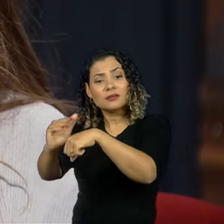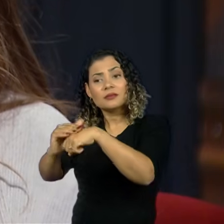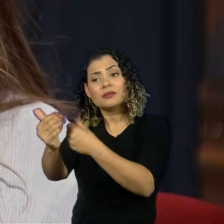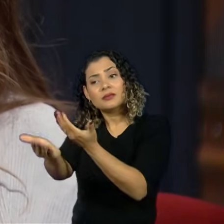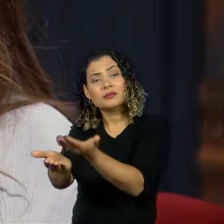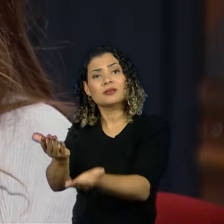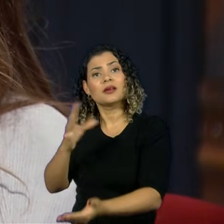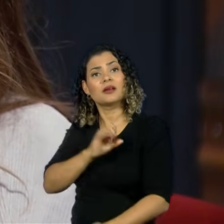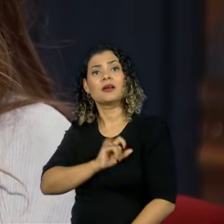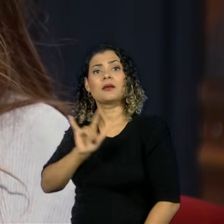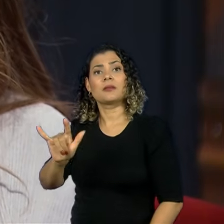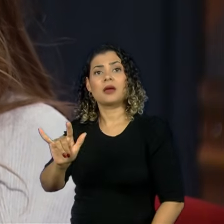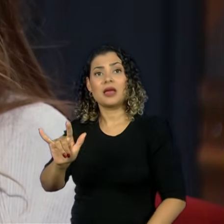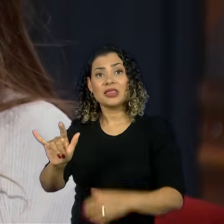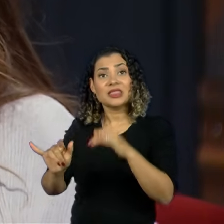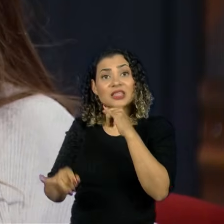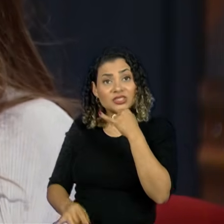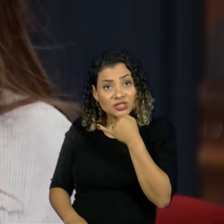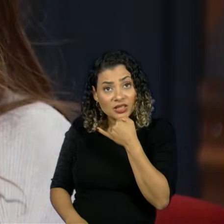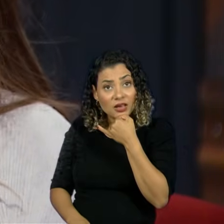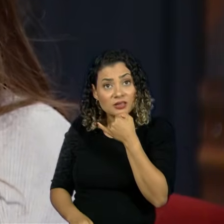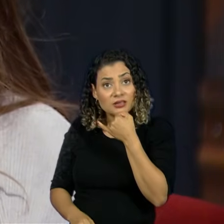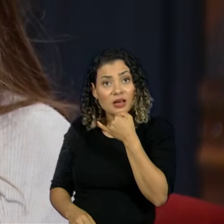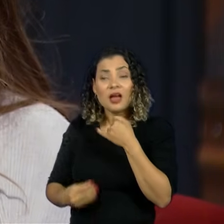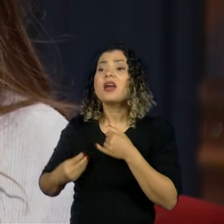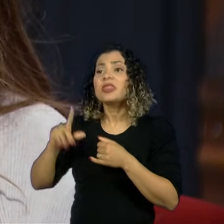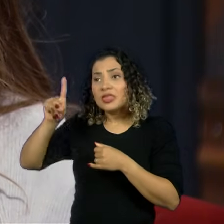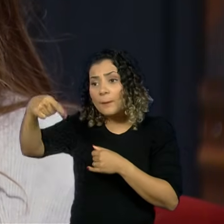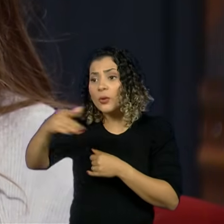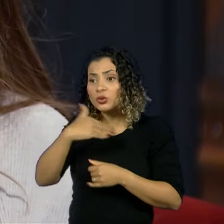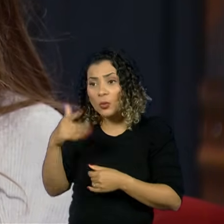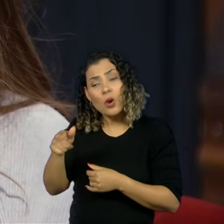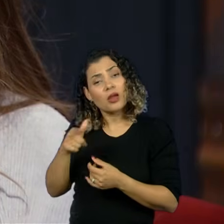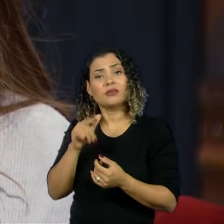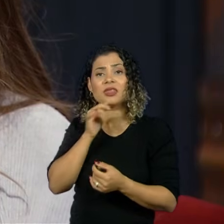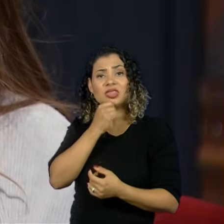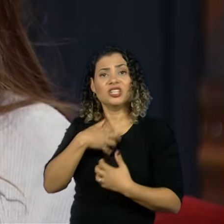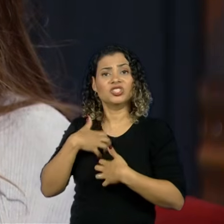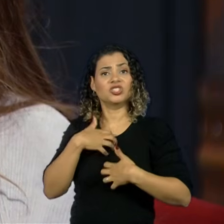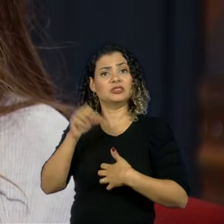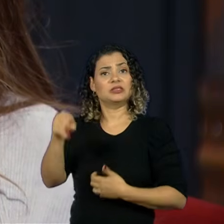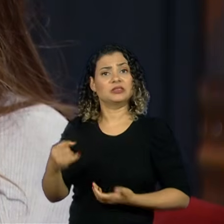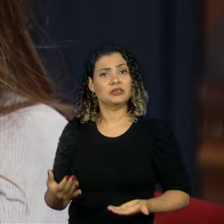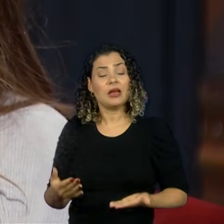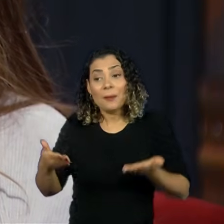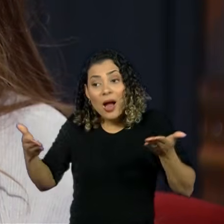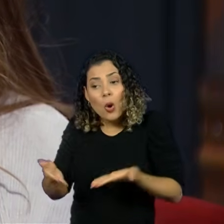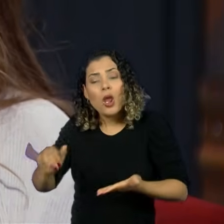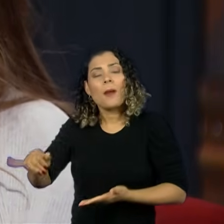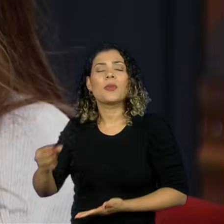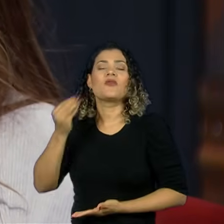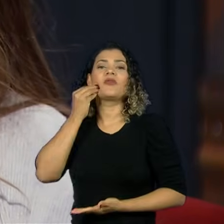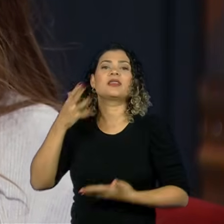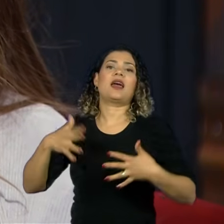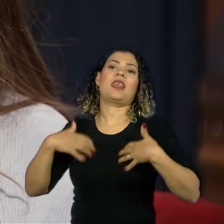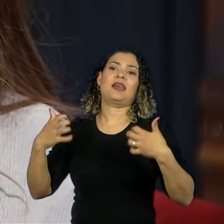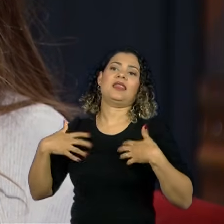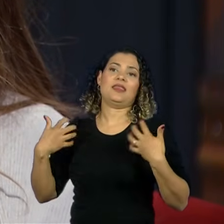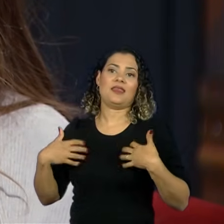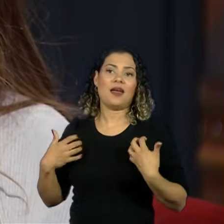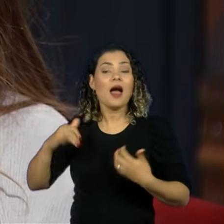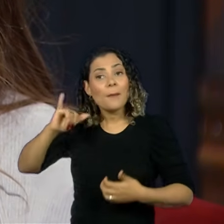para viver a tristeza, você vai ter a vida inteira depois que ele morrer para viver a tristeza. Vive com ele a alegria dele estar